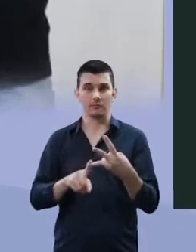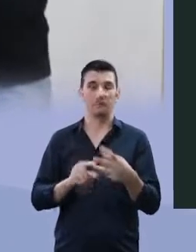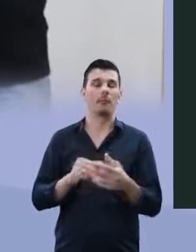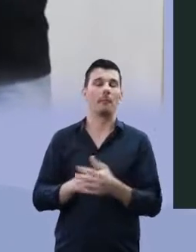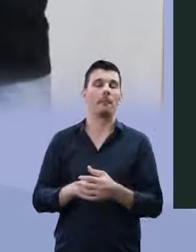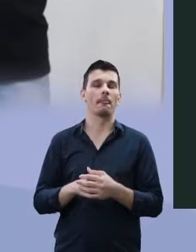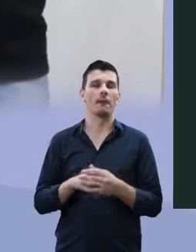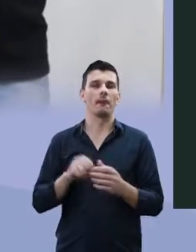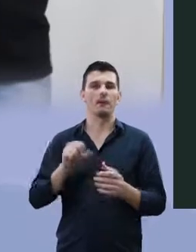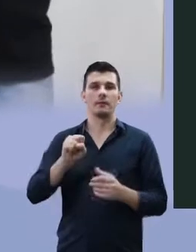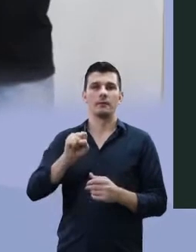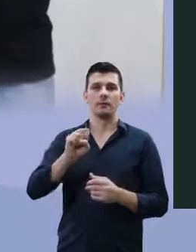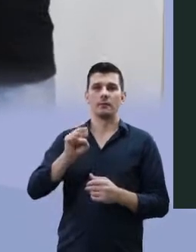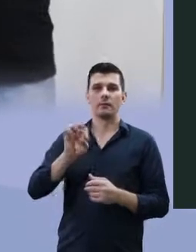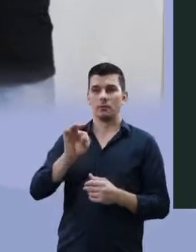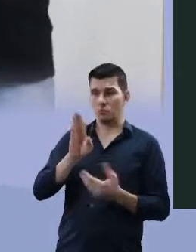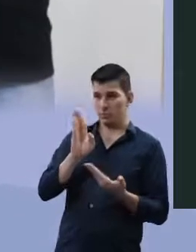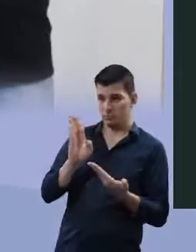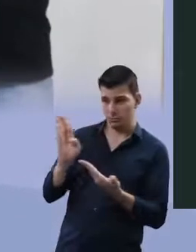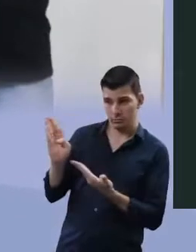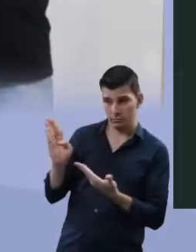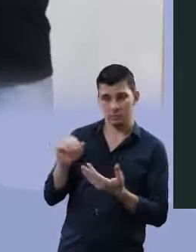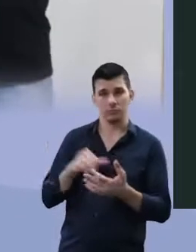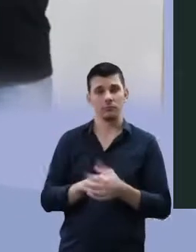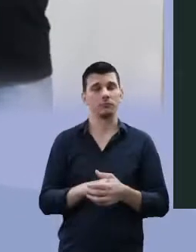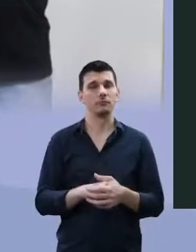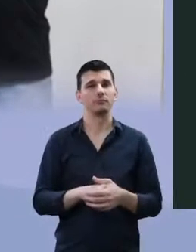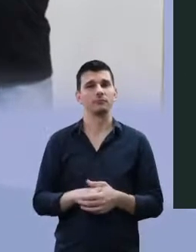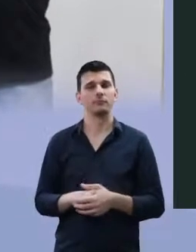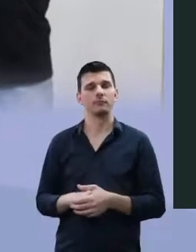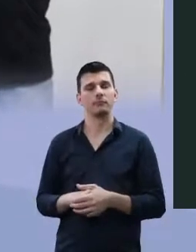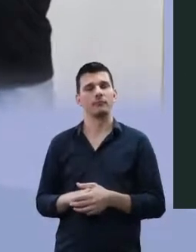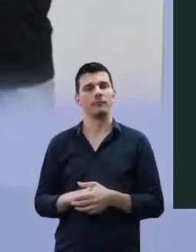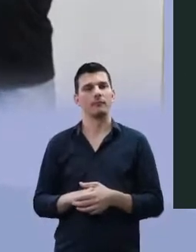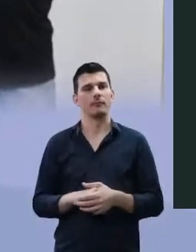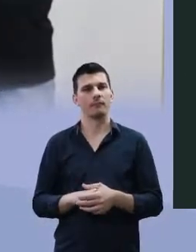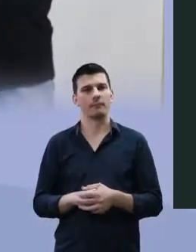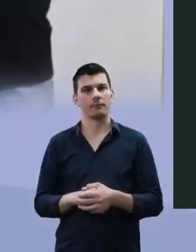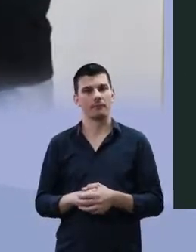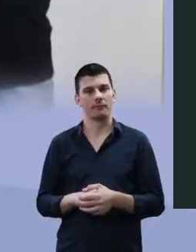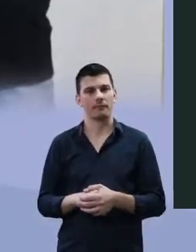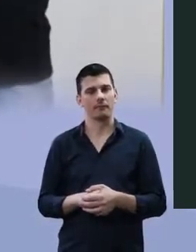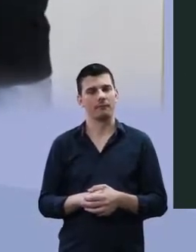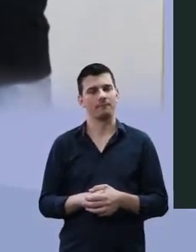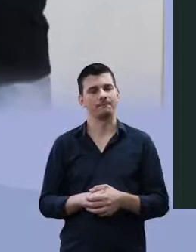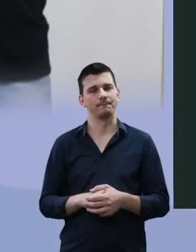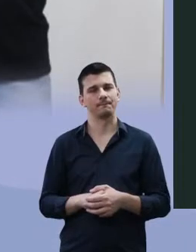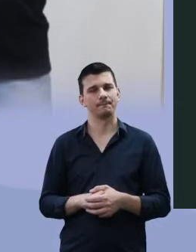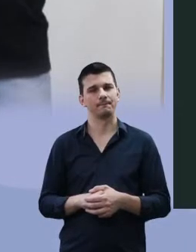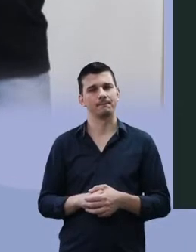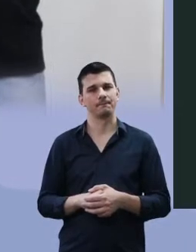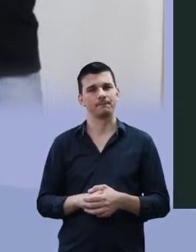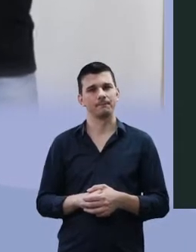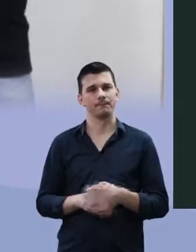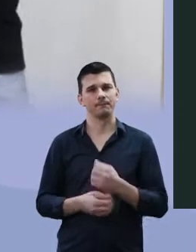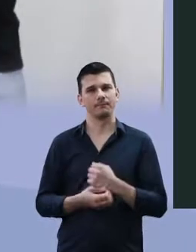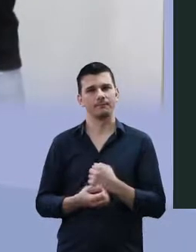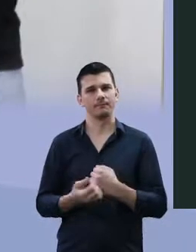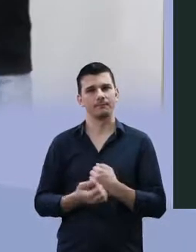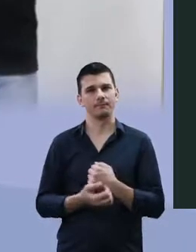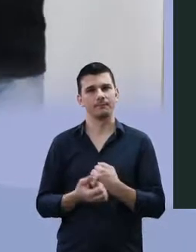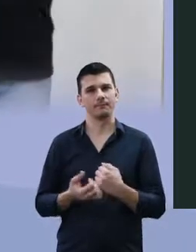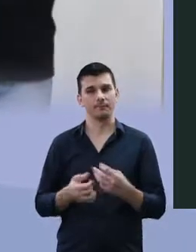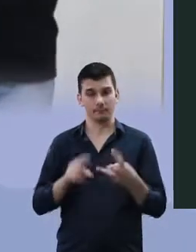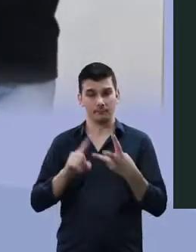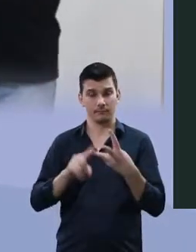caribenho-britânico, né? Então, o Hall, ele traz uma discussão, ele tem um livro bastante interessante, que é da diáspora, onde ele vai